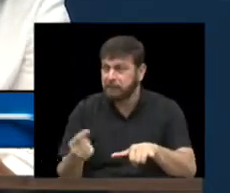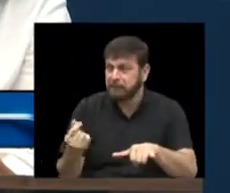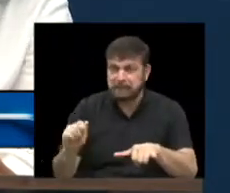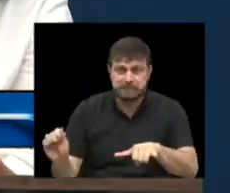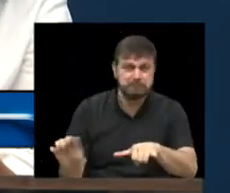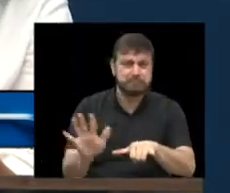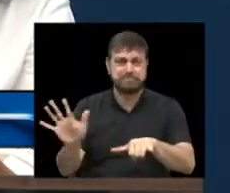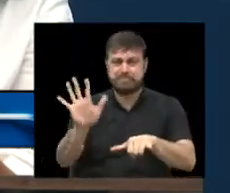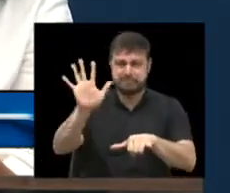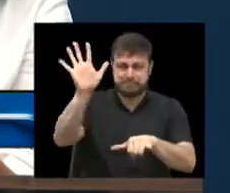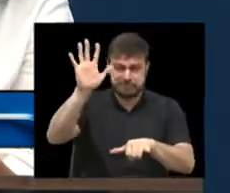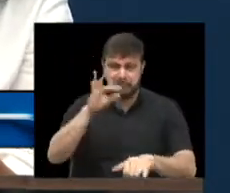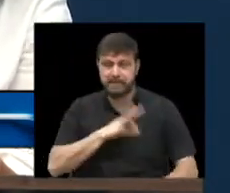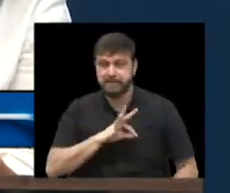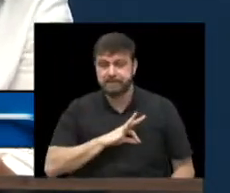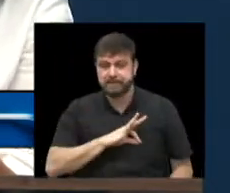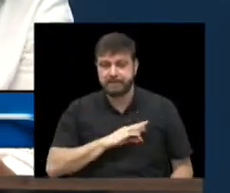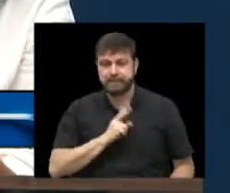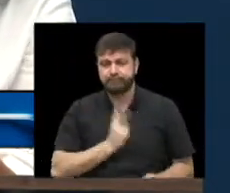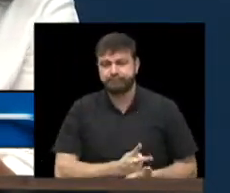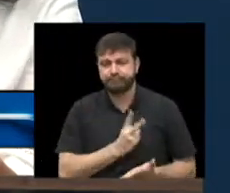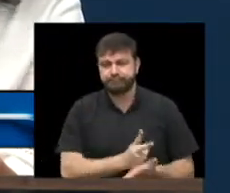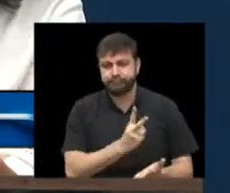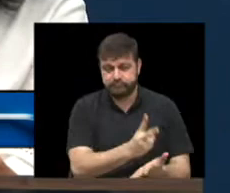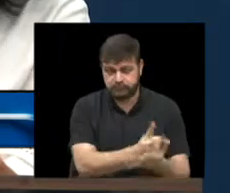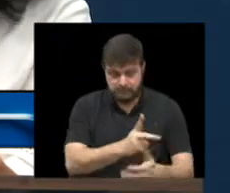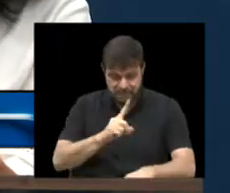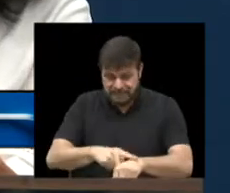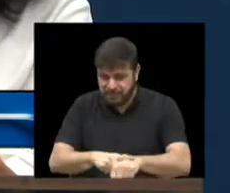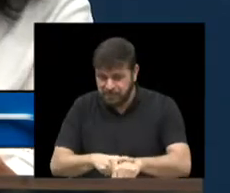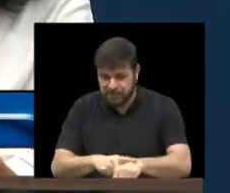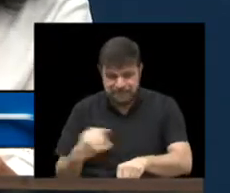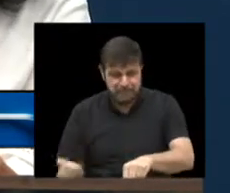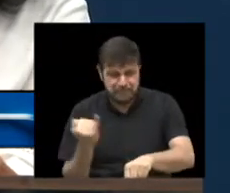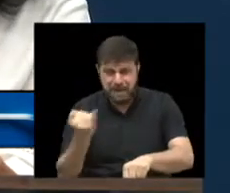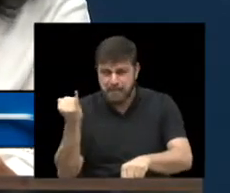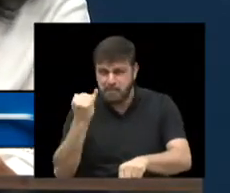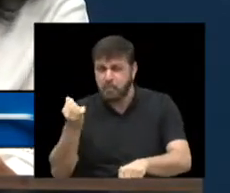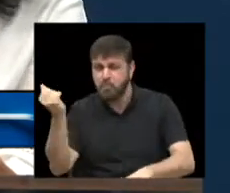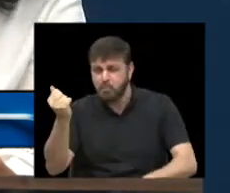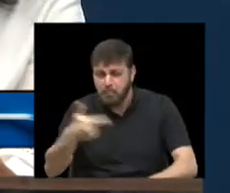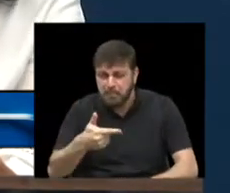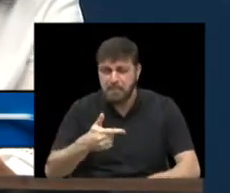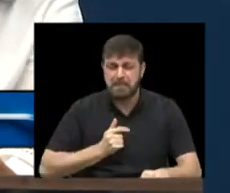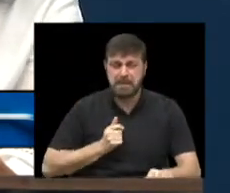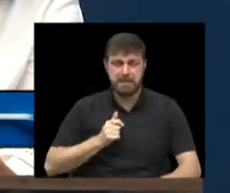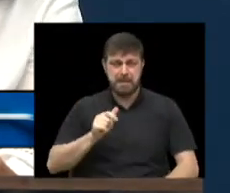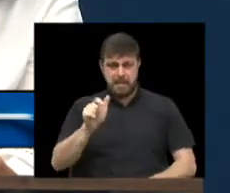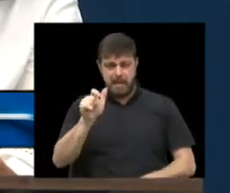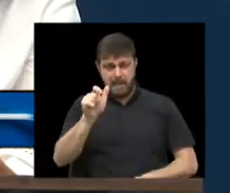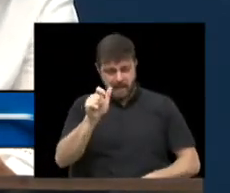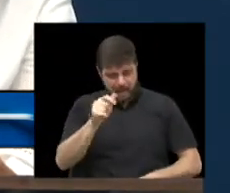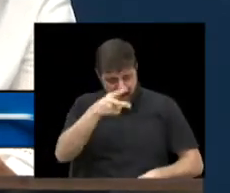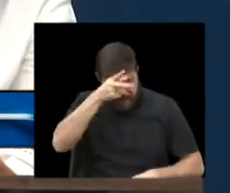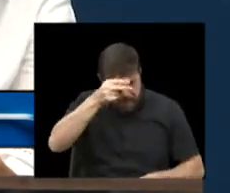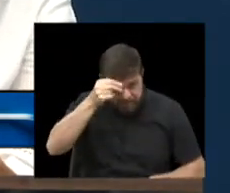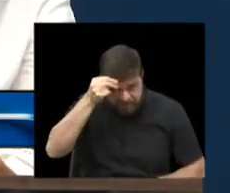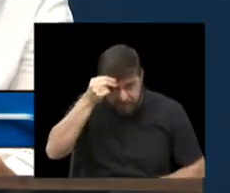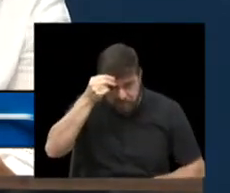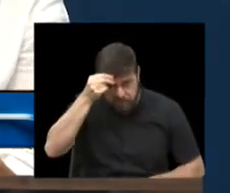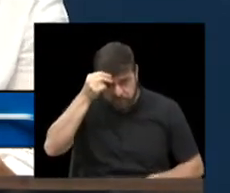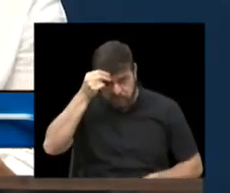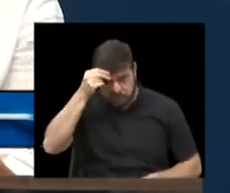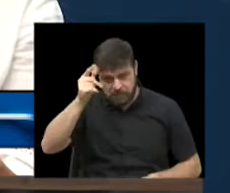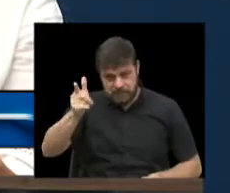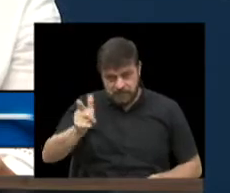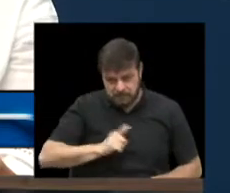aumenta. Nesse momento, é ainda mais importante que a prefeitura, que o poder municipal